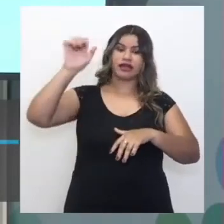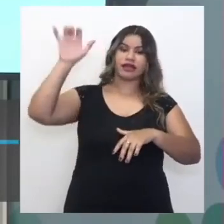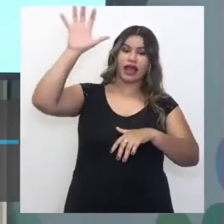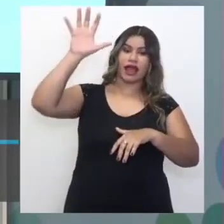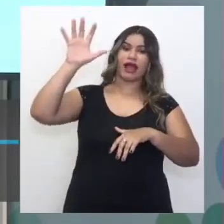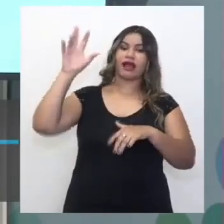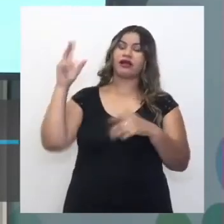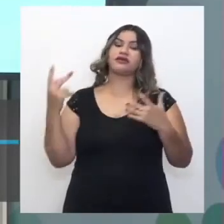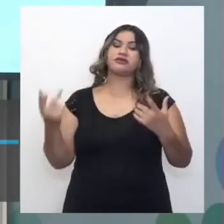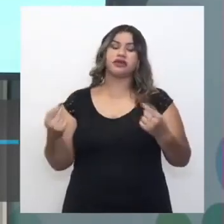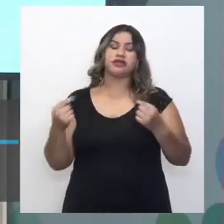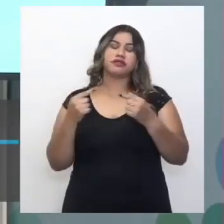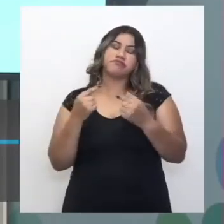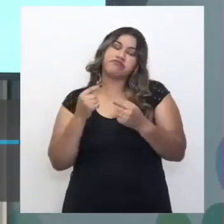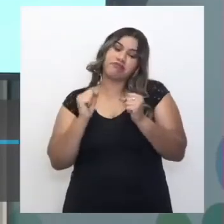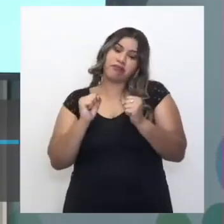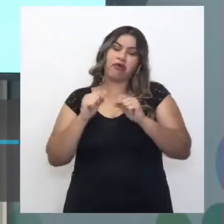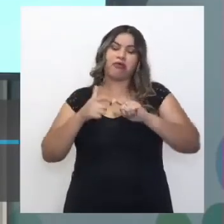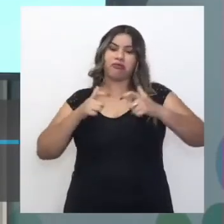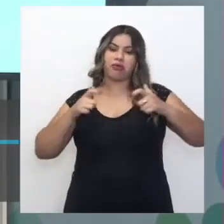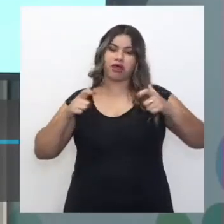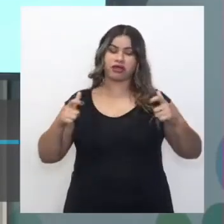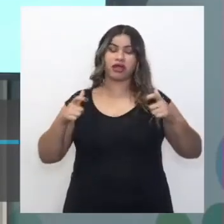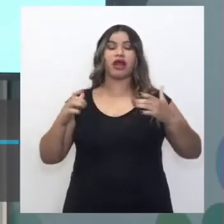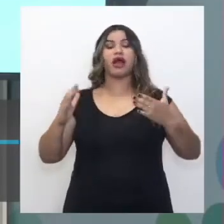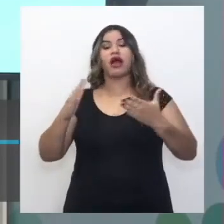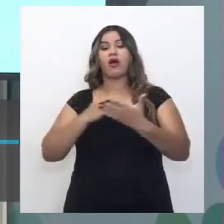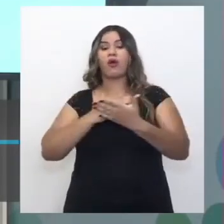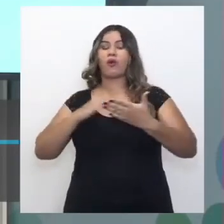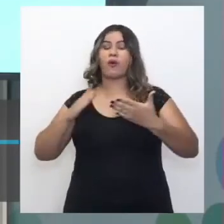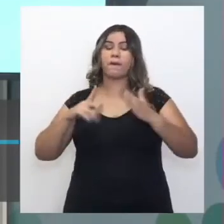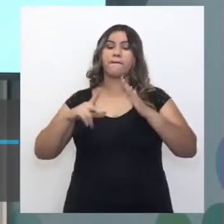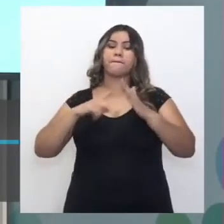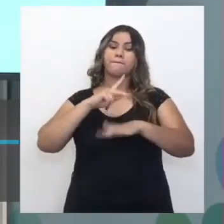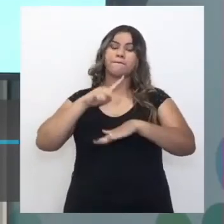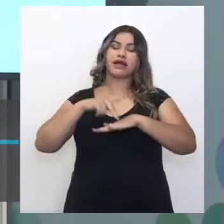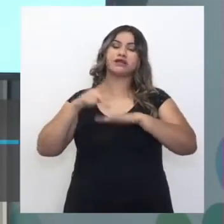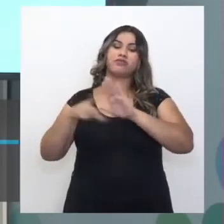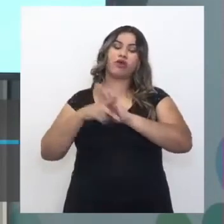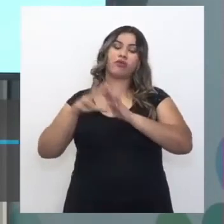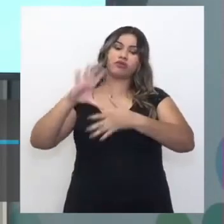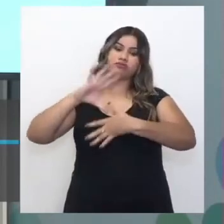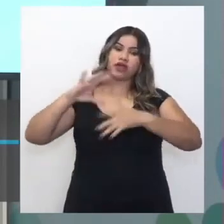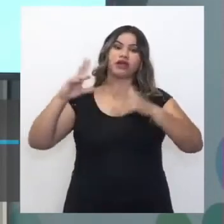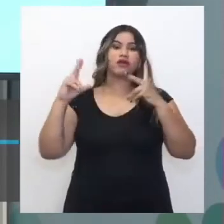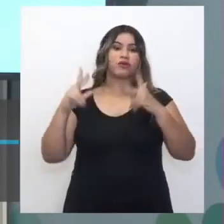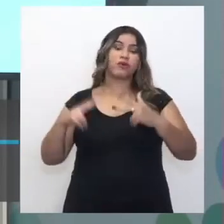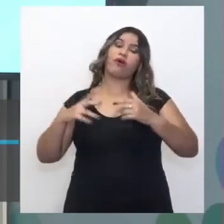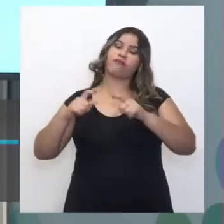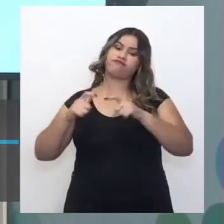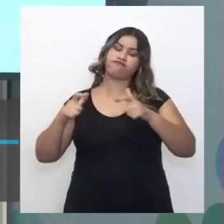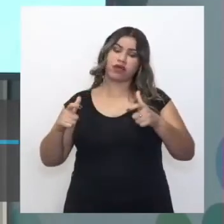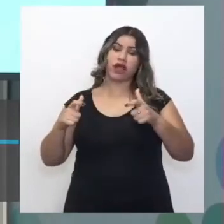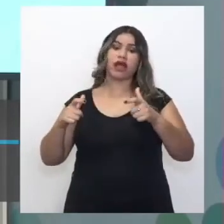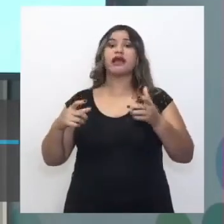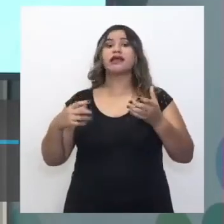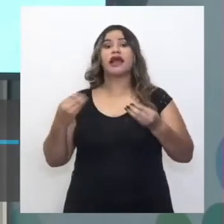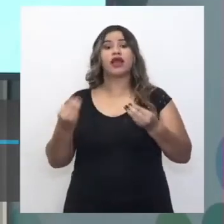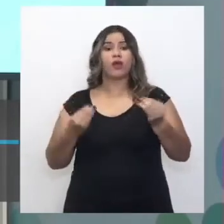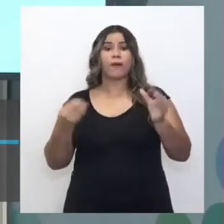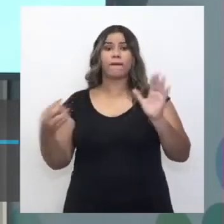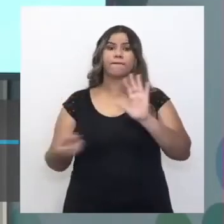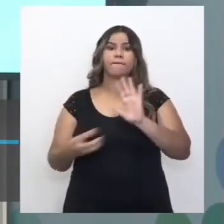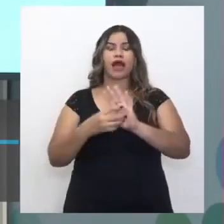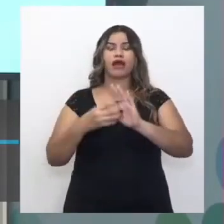crescimento, como alguns países aqui da América. Então, toda essa relação acaba, né, interferindo aí no desenvolvimento e aí